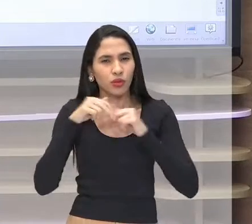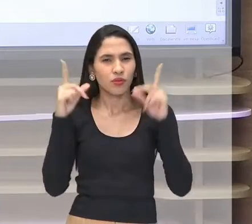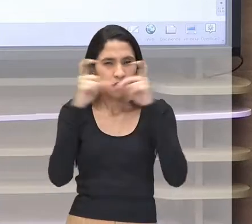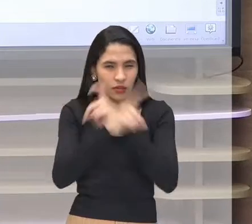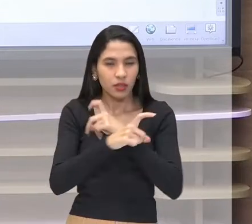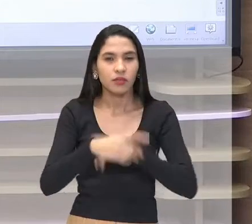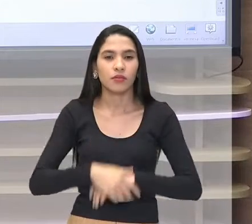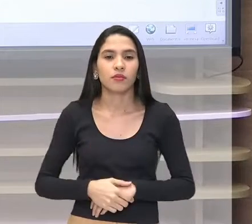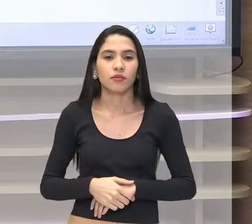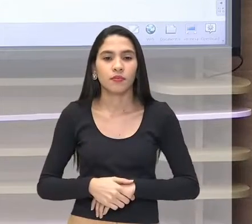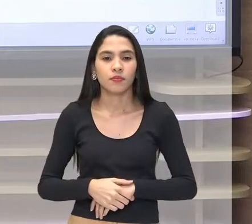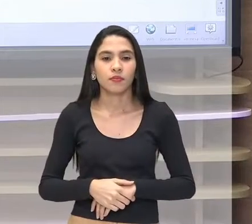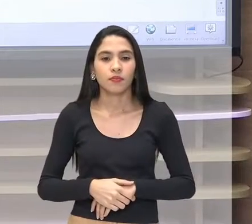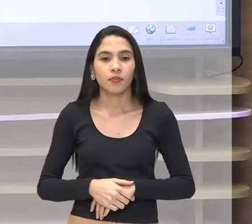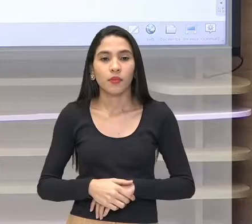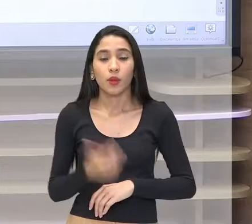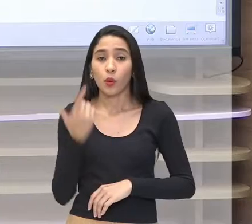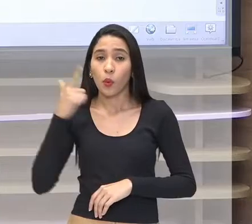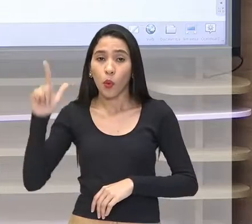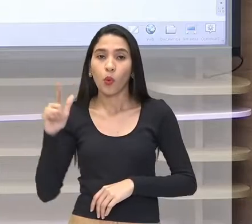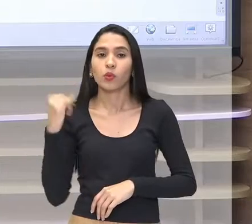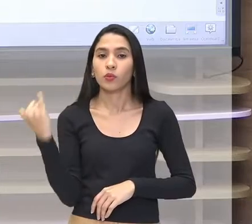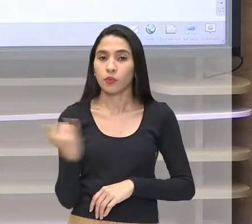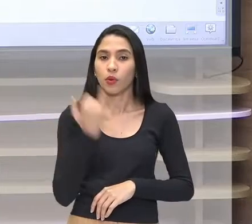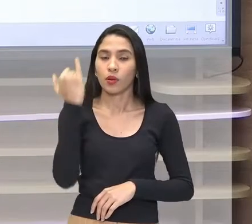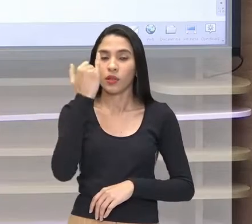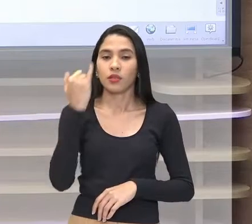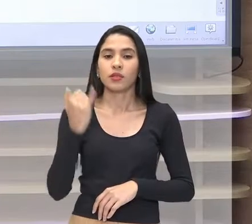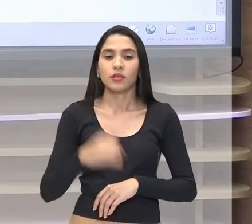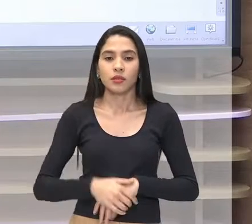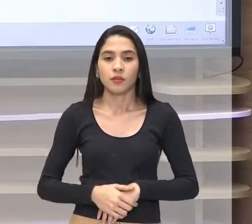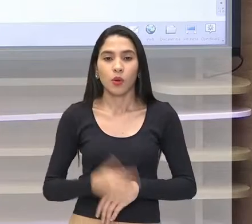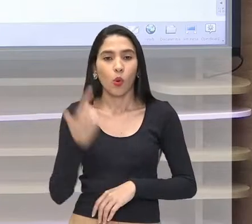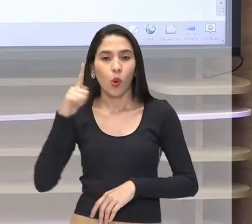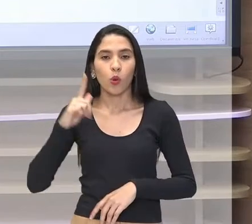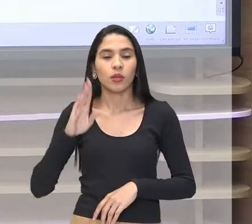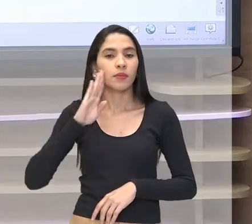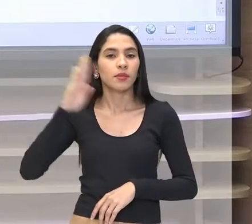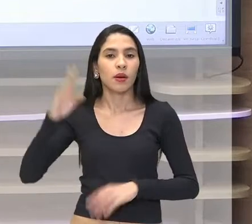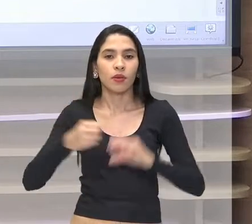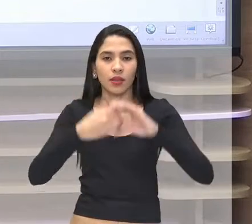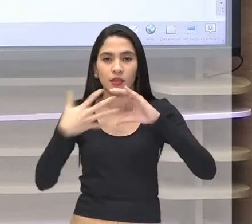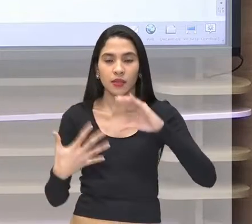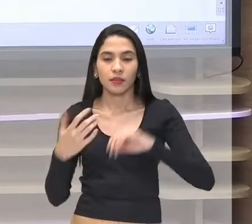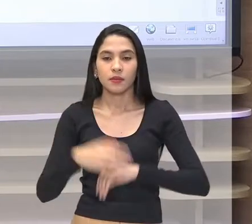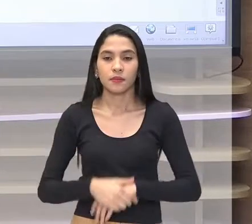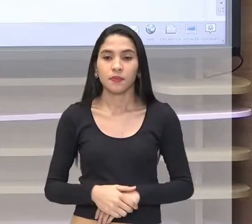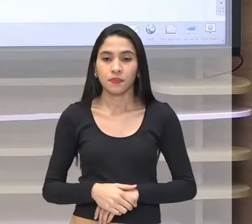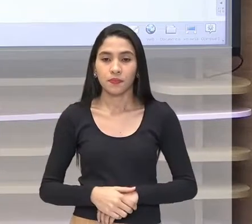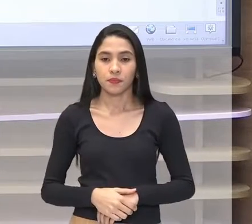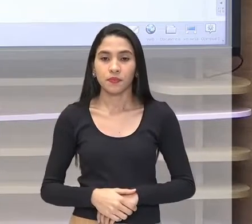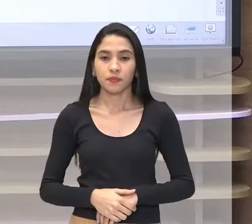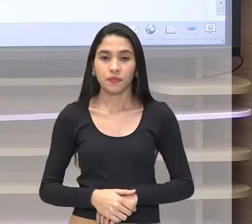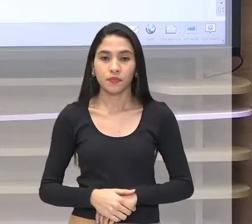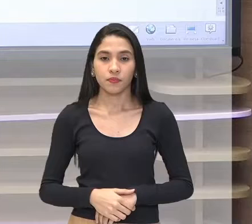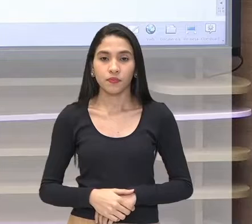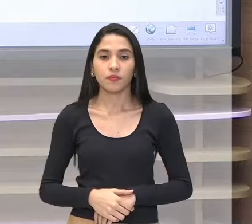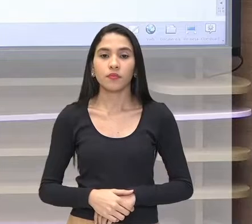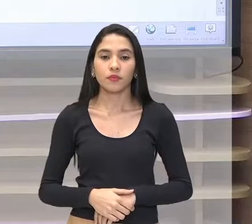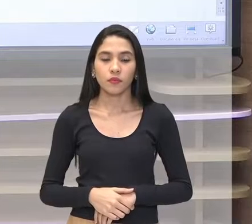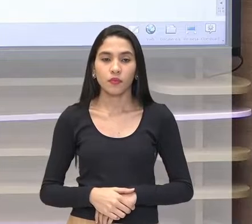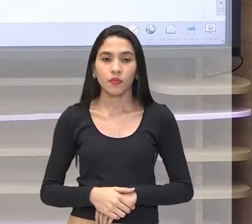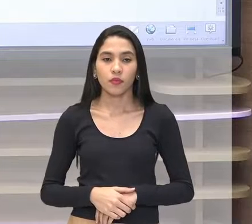A gente tem aqui uma outra importante propriedade que é do ar ocupando